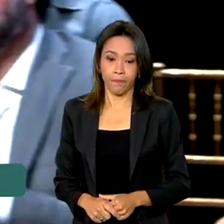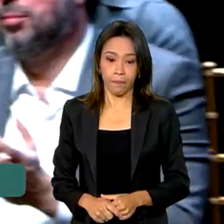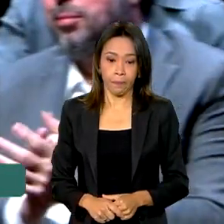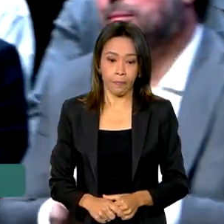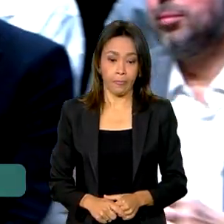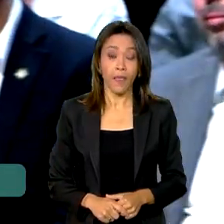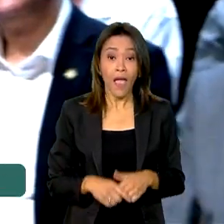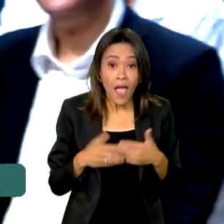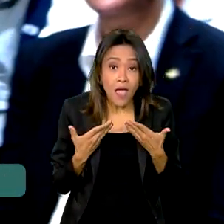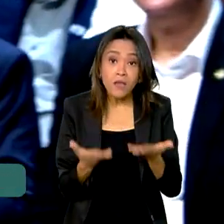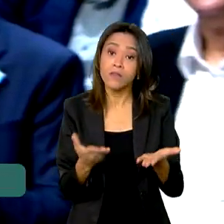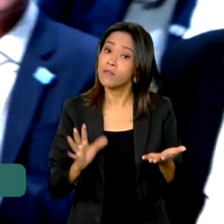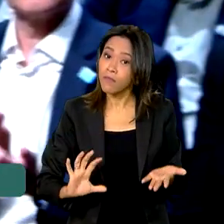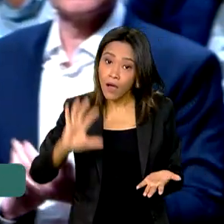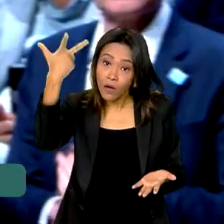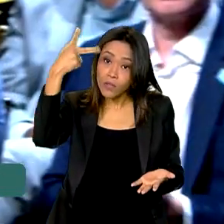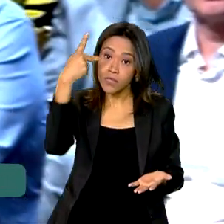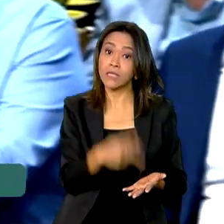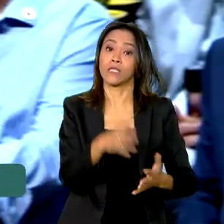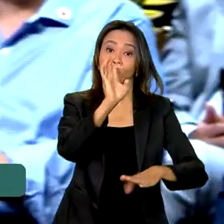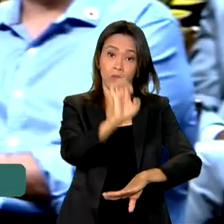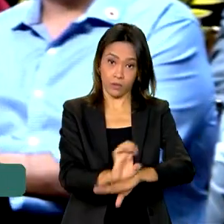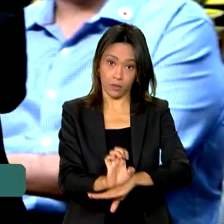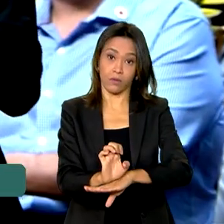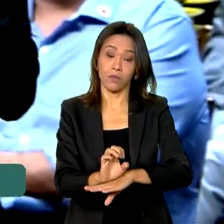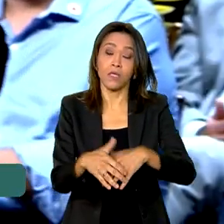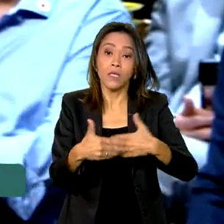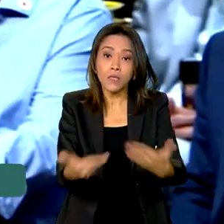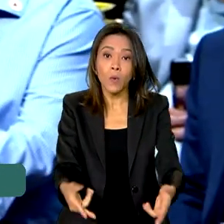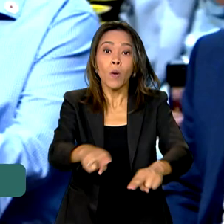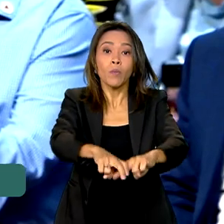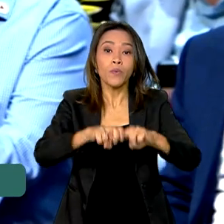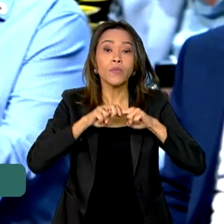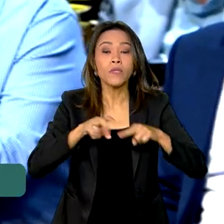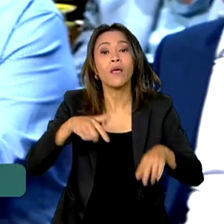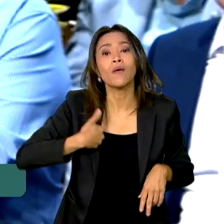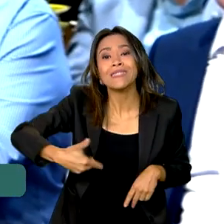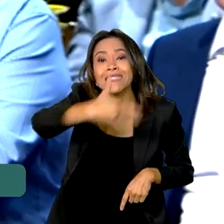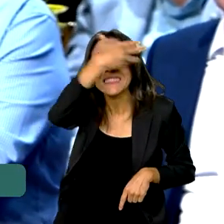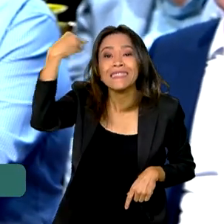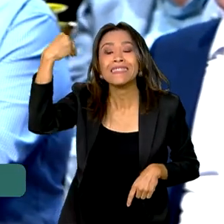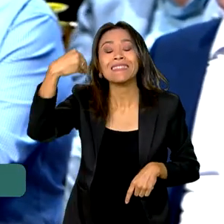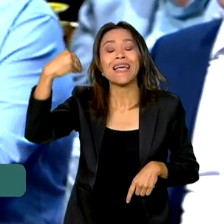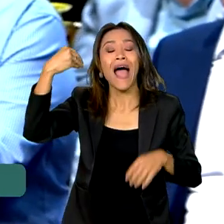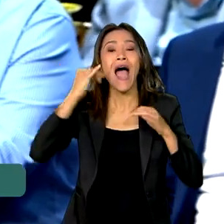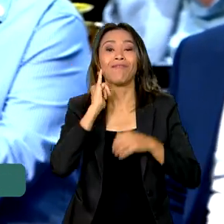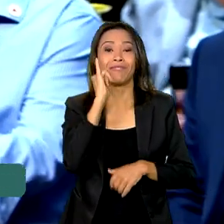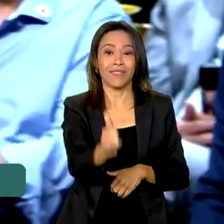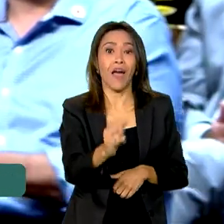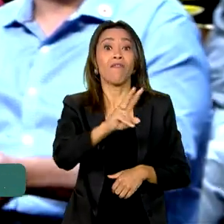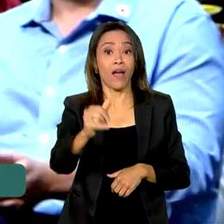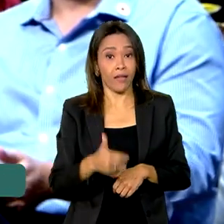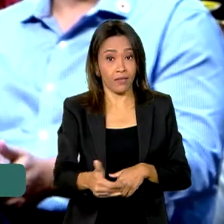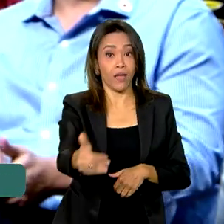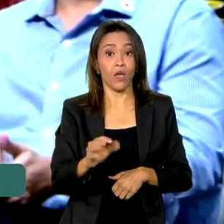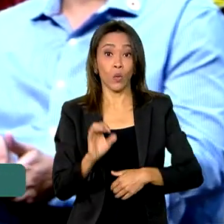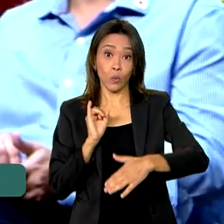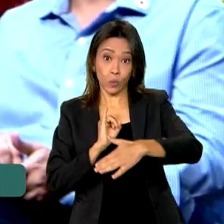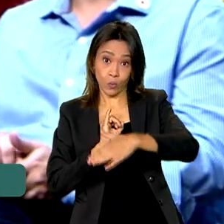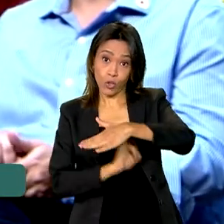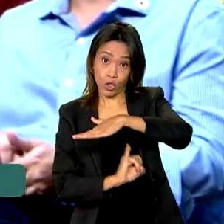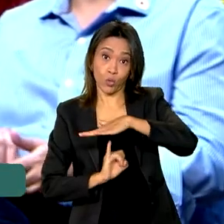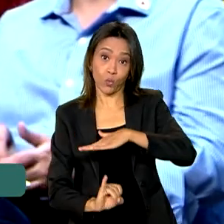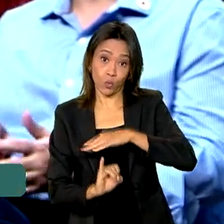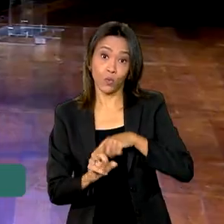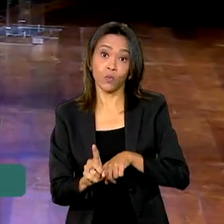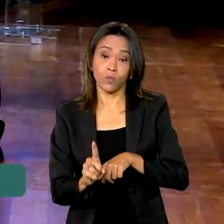É isso que vai acontecer em Minas Gerais. E por isso eu esqueci de avisar, mas vai ter um instituto no Barreiro.